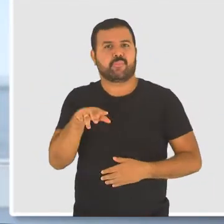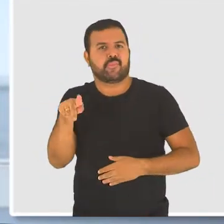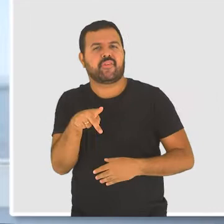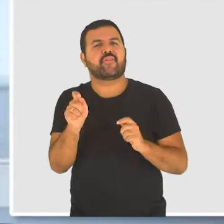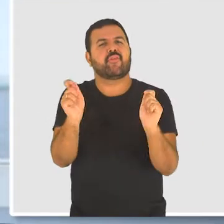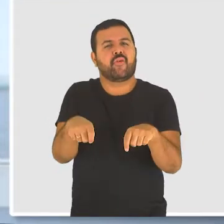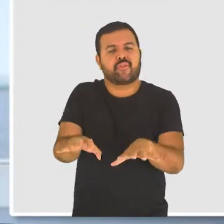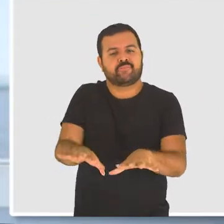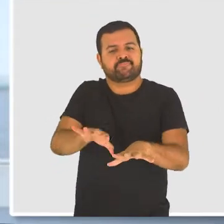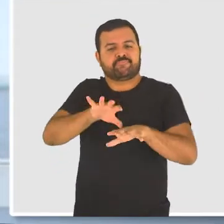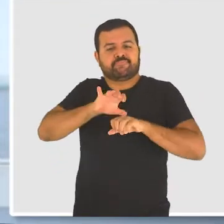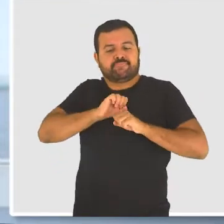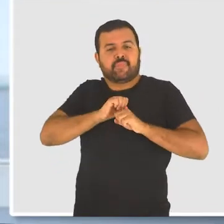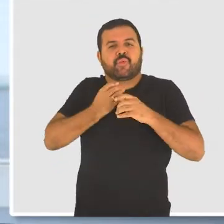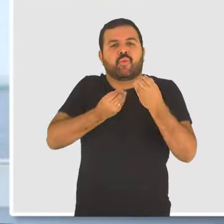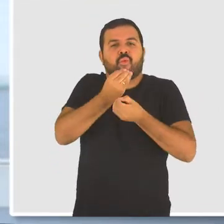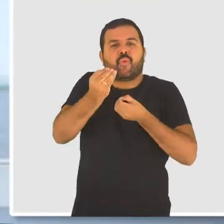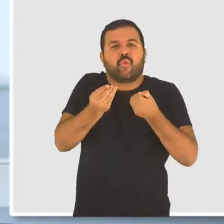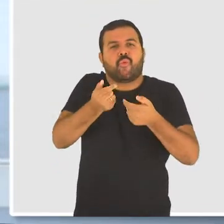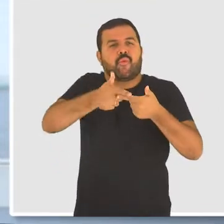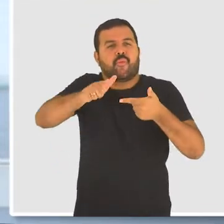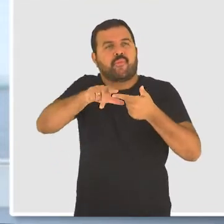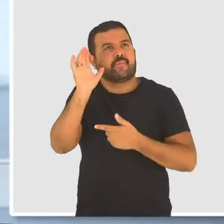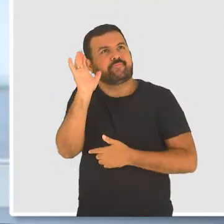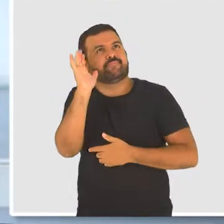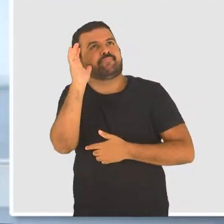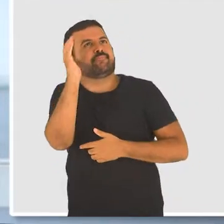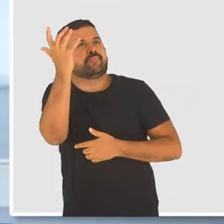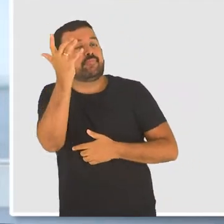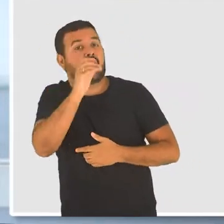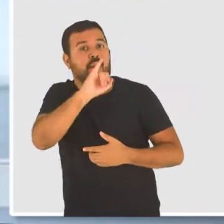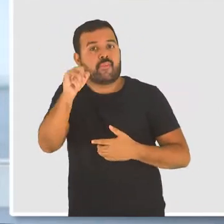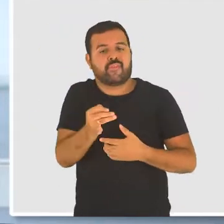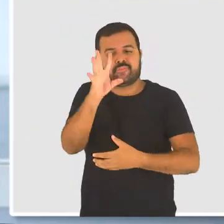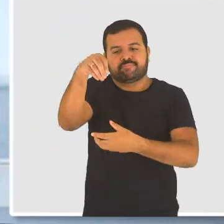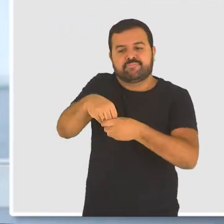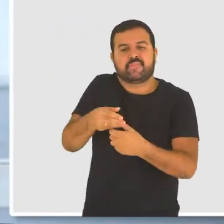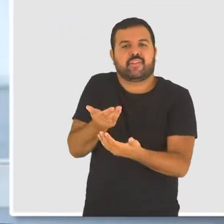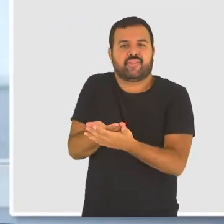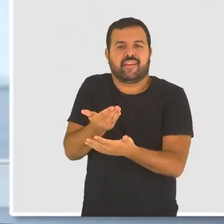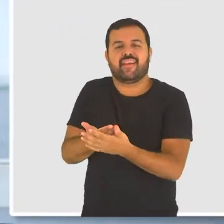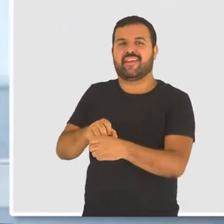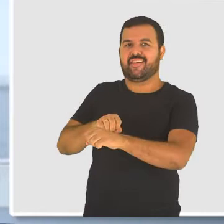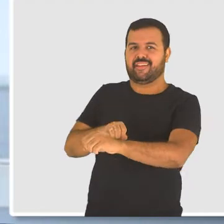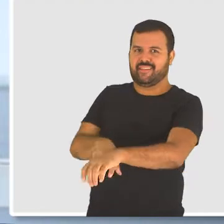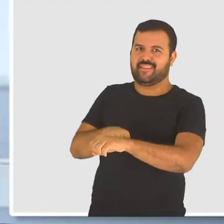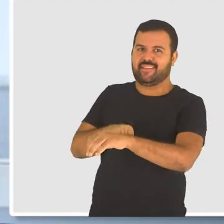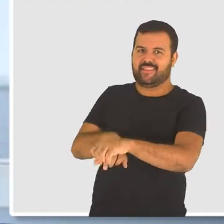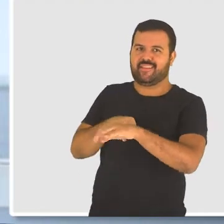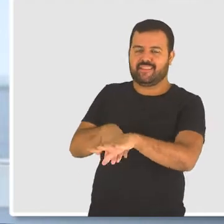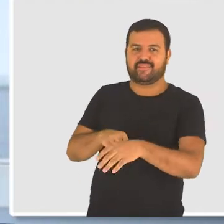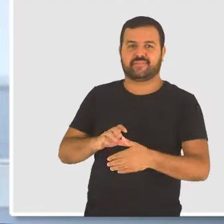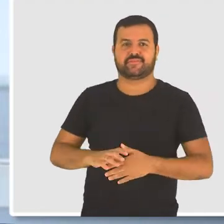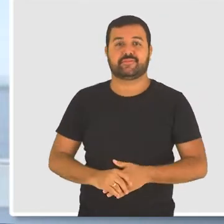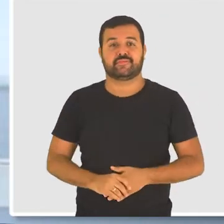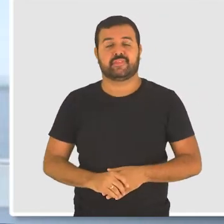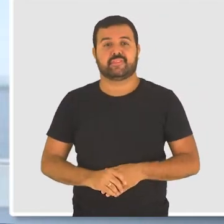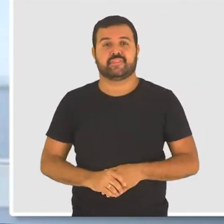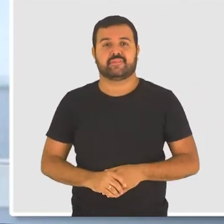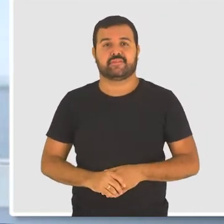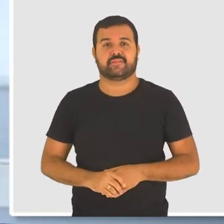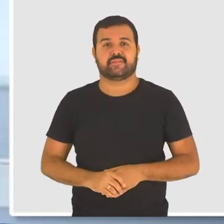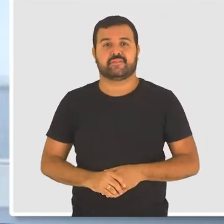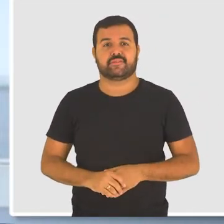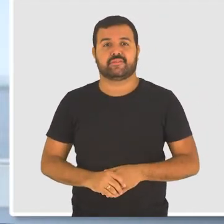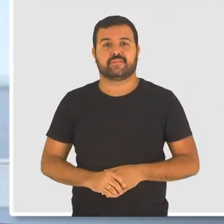ele pode, então, se apropriar desse modo de resolver determinados problemas e fazer uso dele para